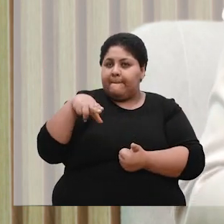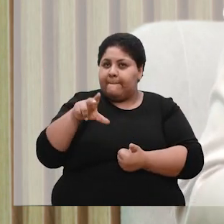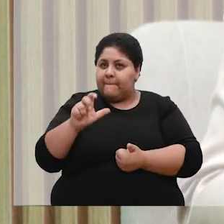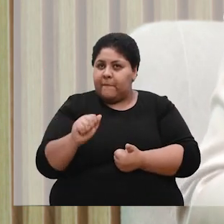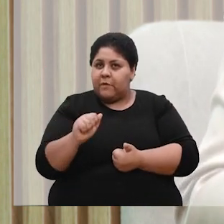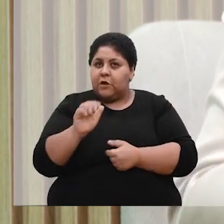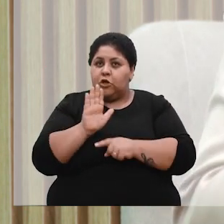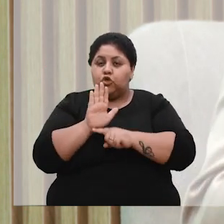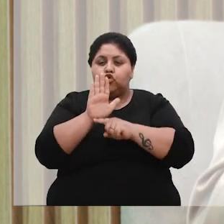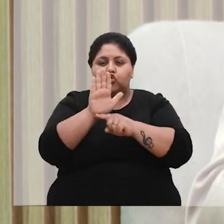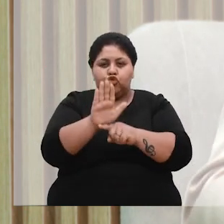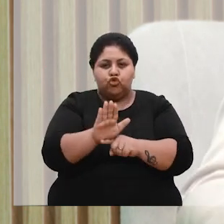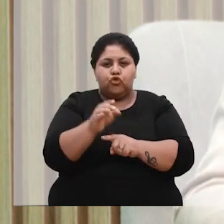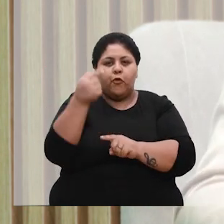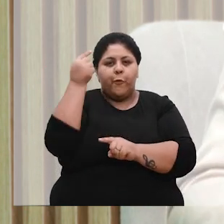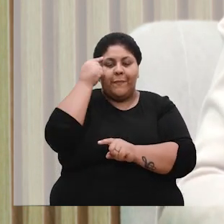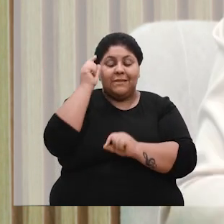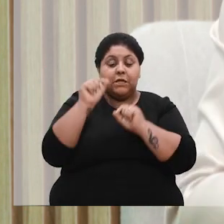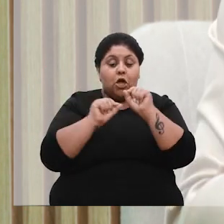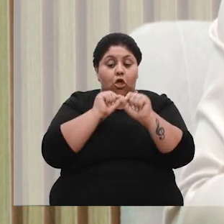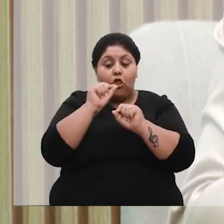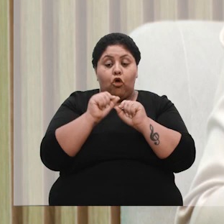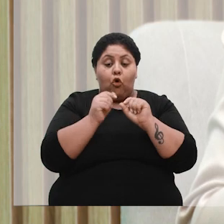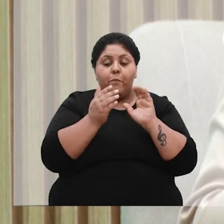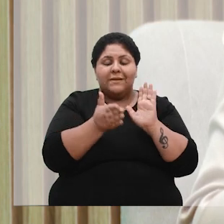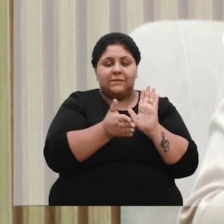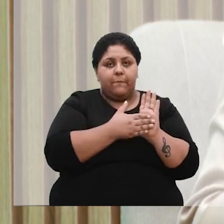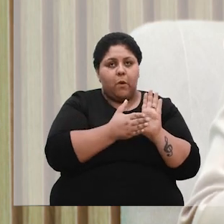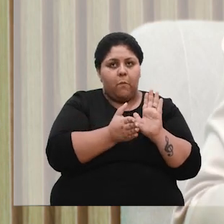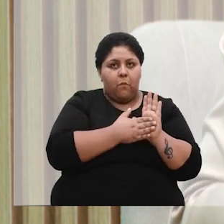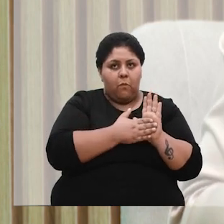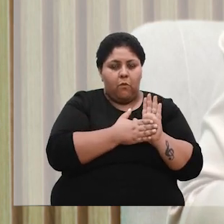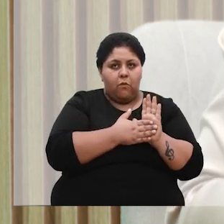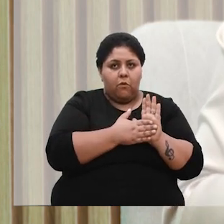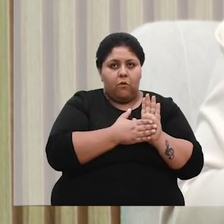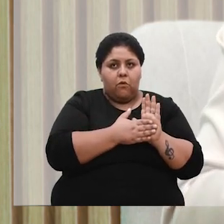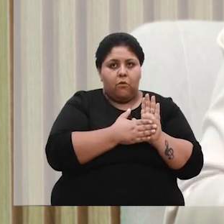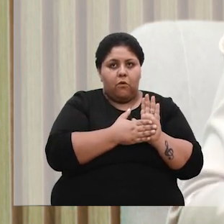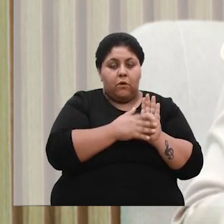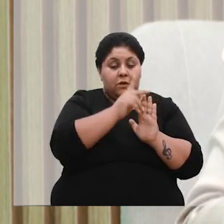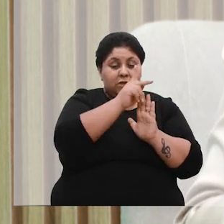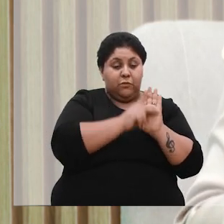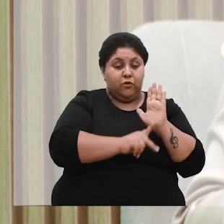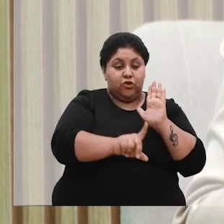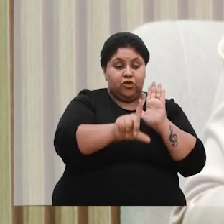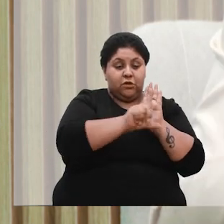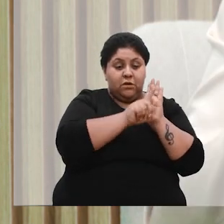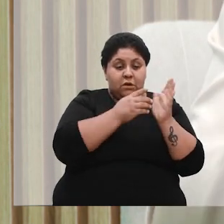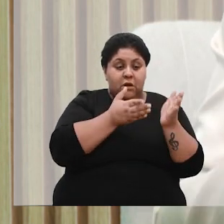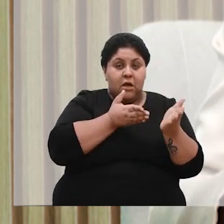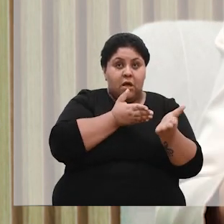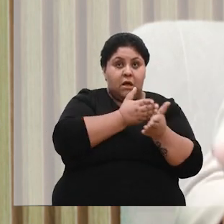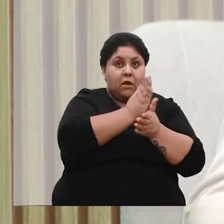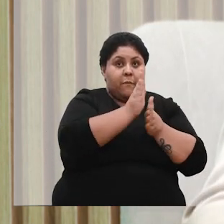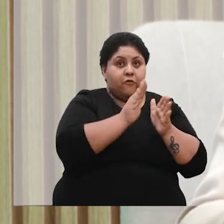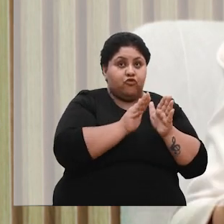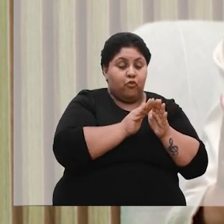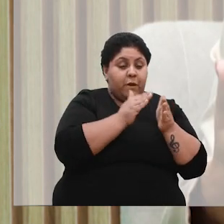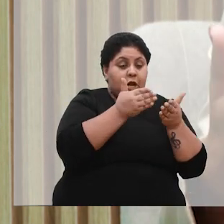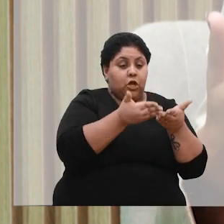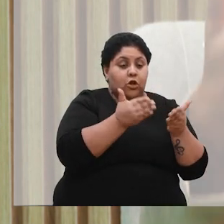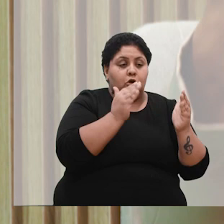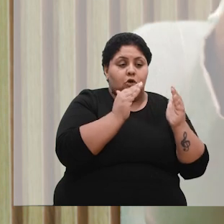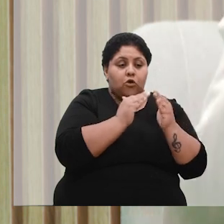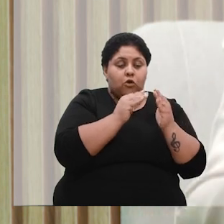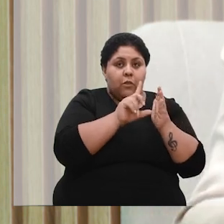conosco, nos ajudou muito a pensar como é que seria essa proposta, trouxemos esse projeto de lei que passou aqui pelas